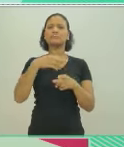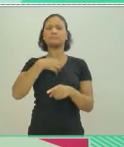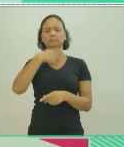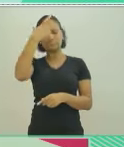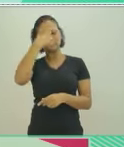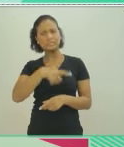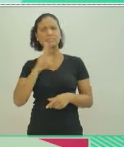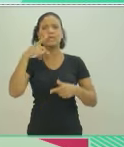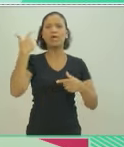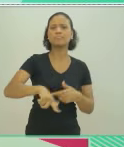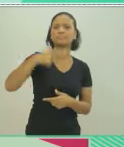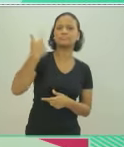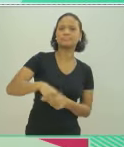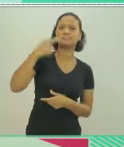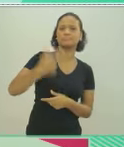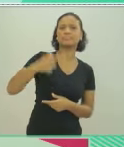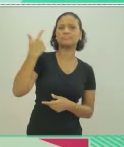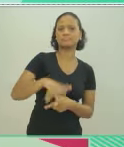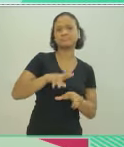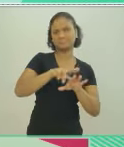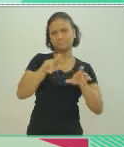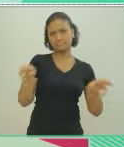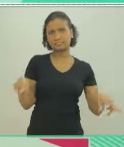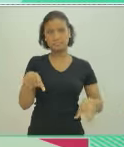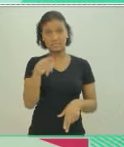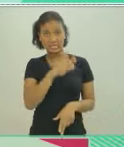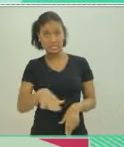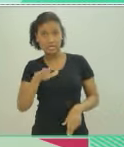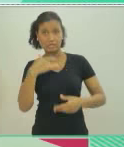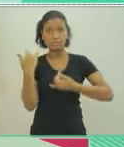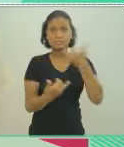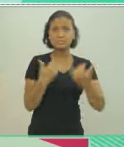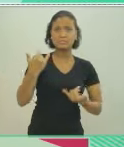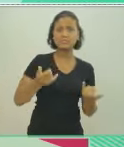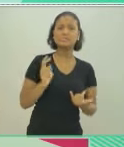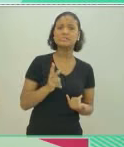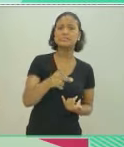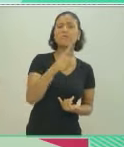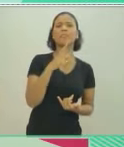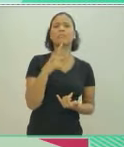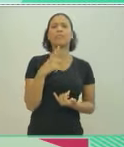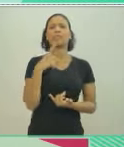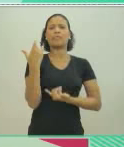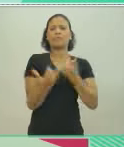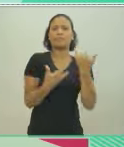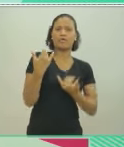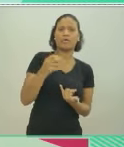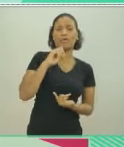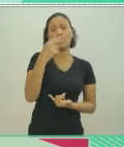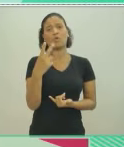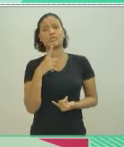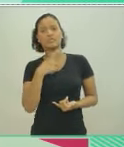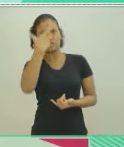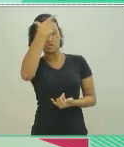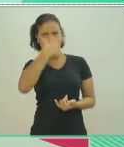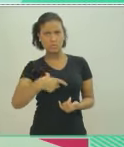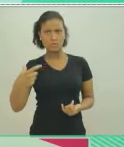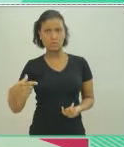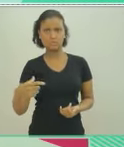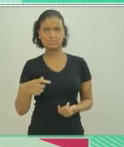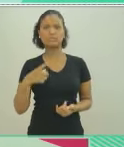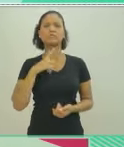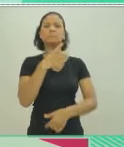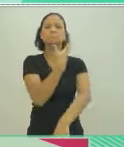brinca sempre alinhando brinquedos, ou que tem muitas manias com o corpo, pode ter mania de mexer a mão, ou